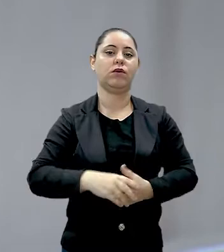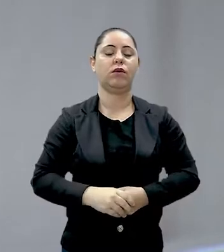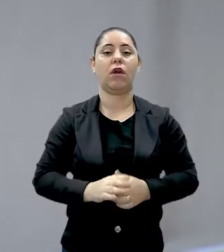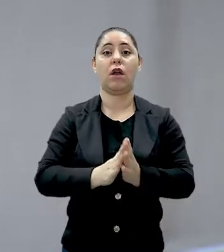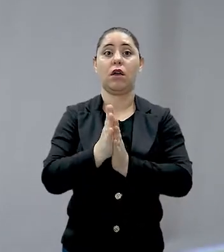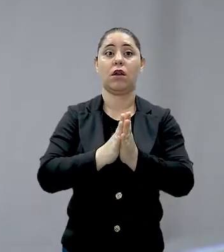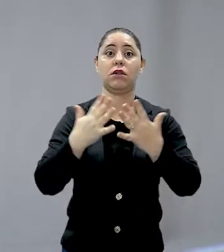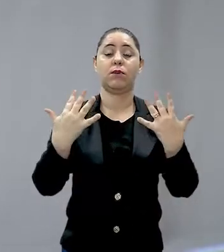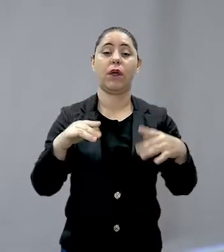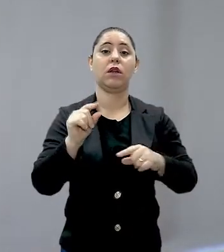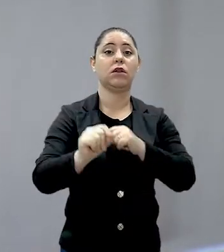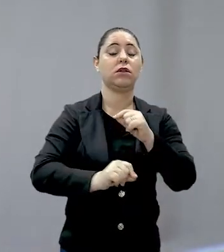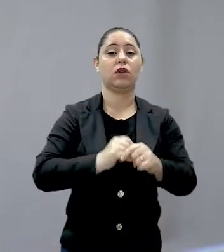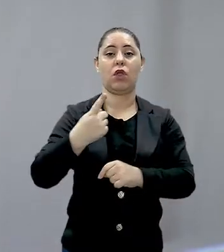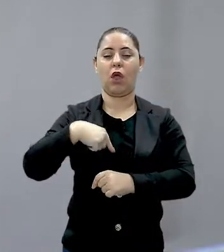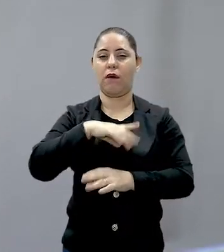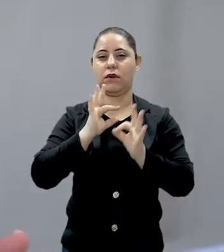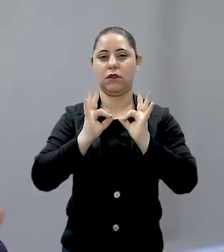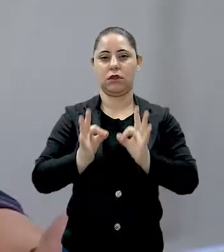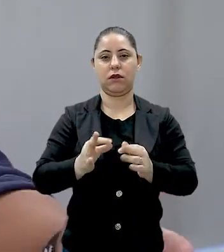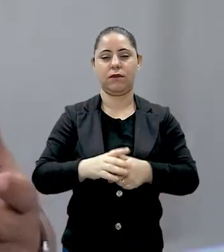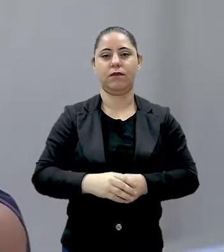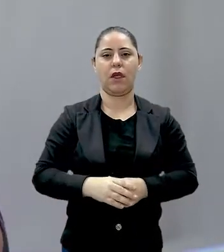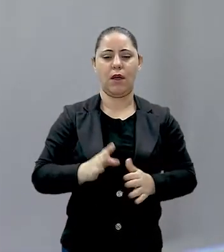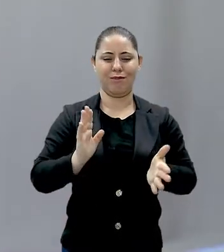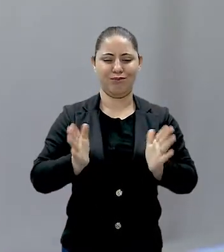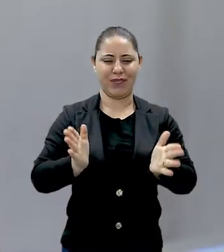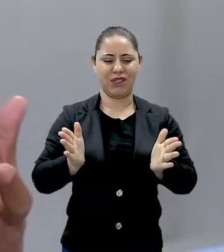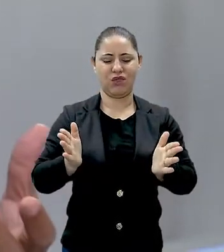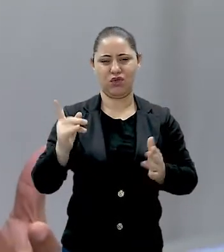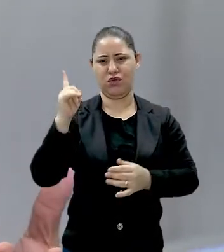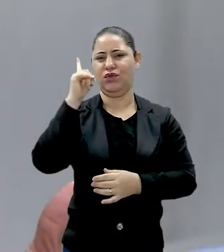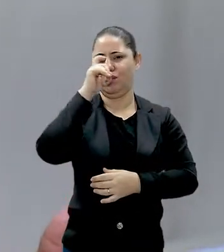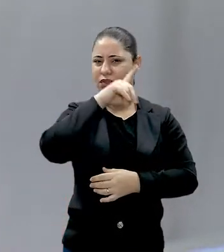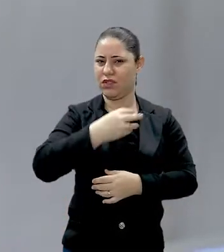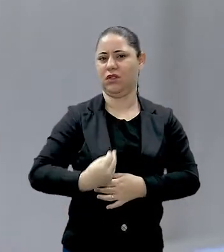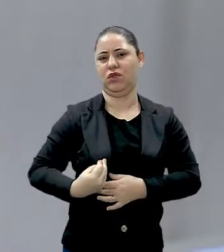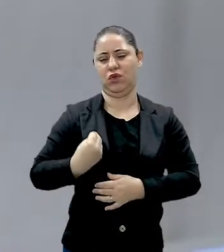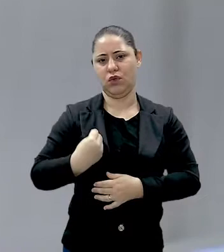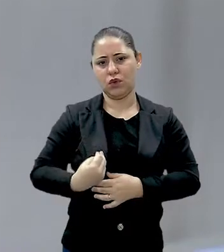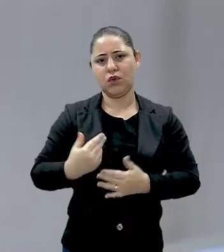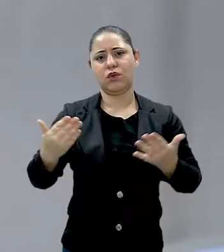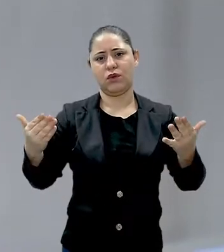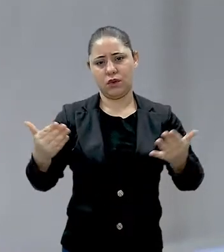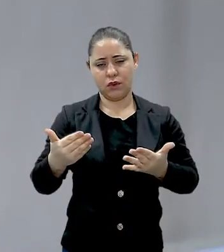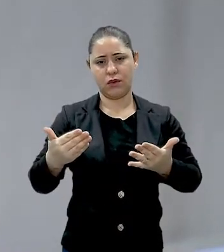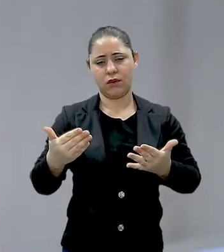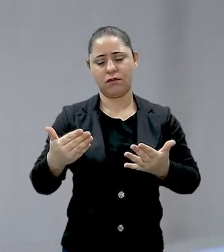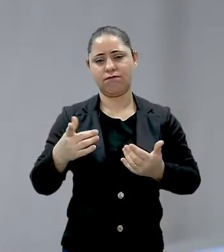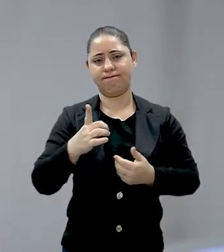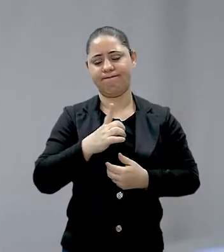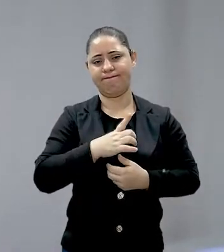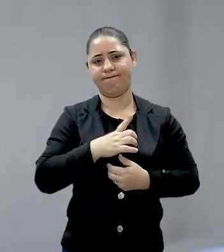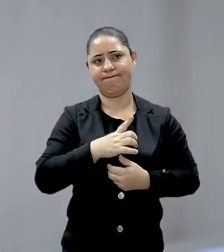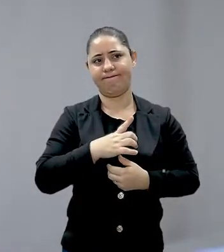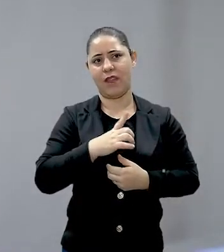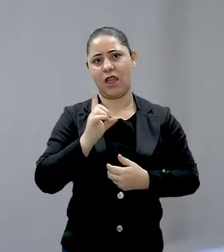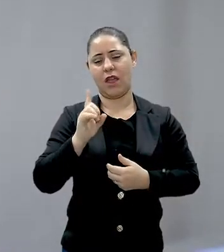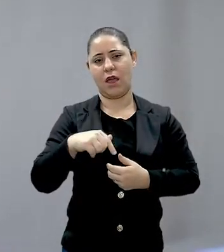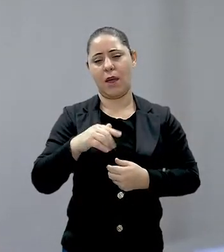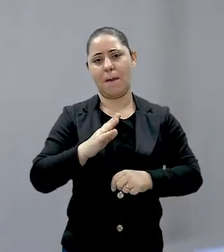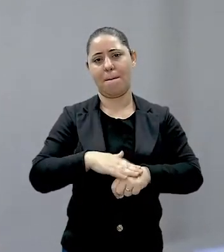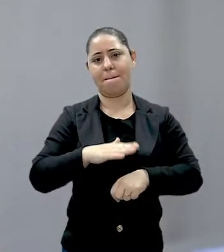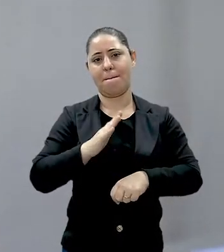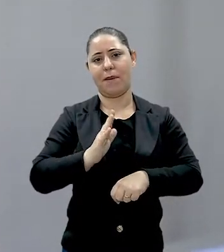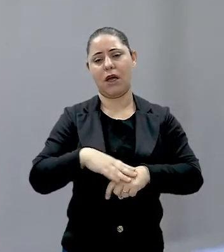minhas expectativas com certeza que nós vamos, num período tão difícil como esse que nós estamos passando, nós